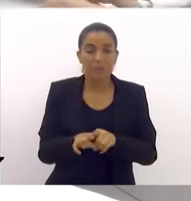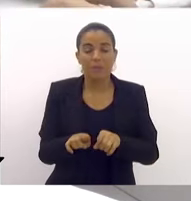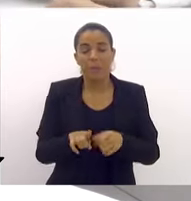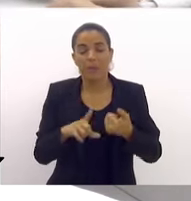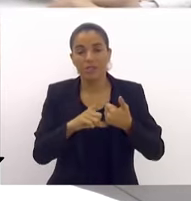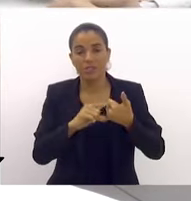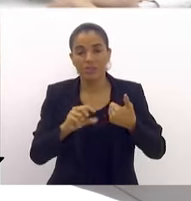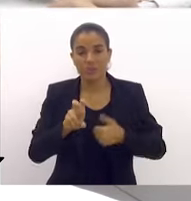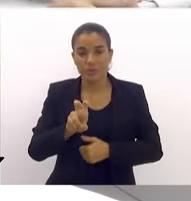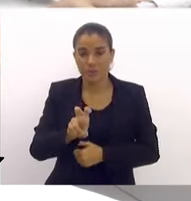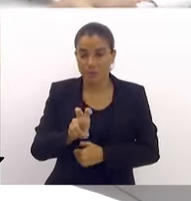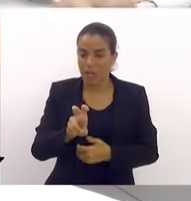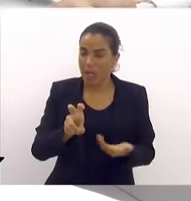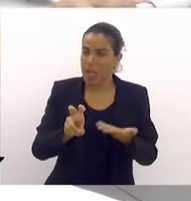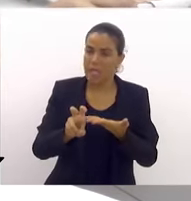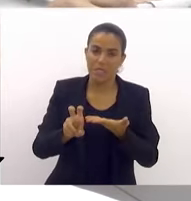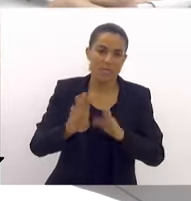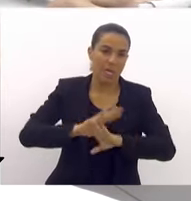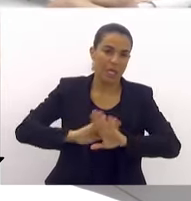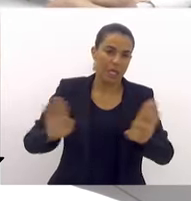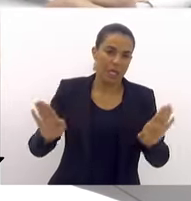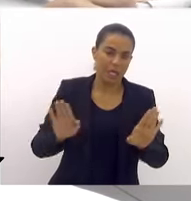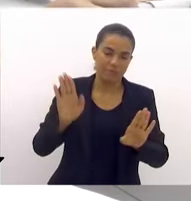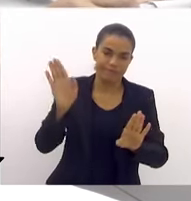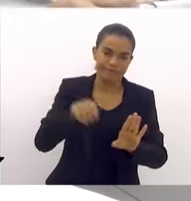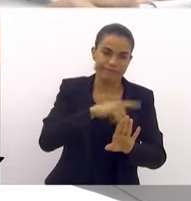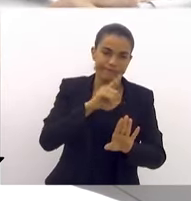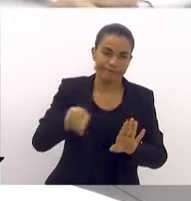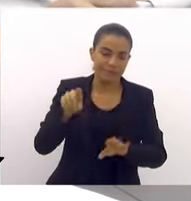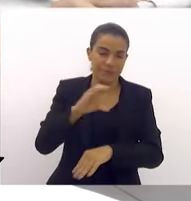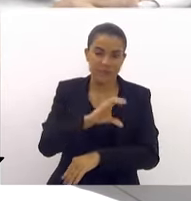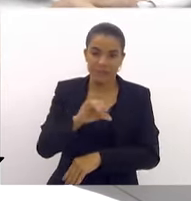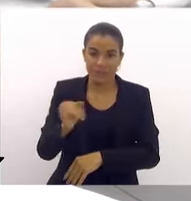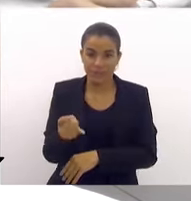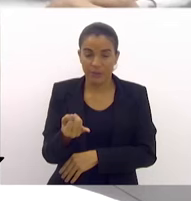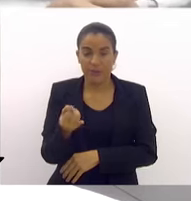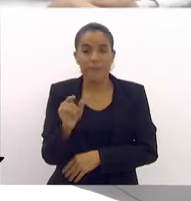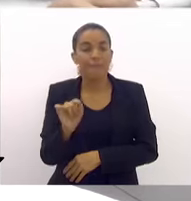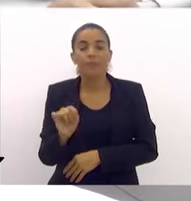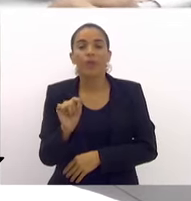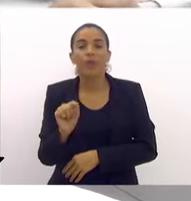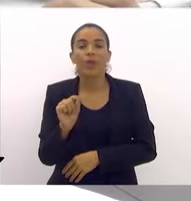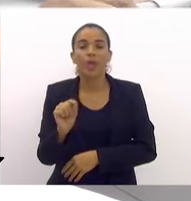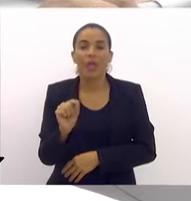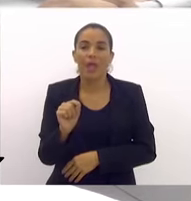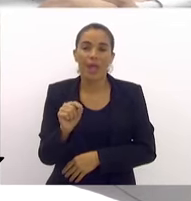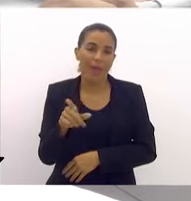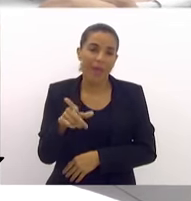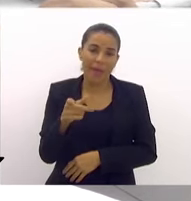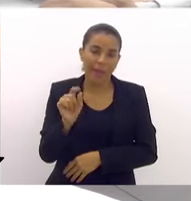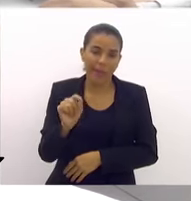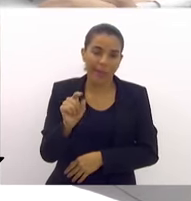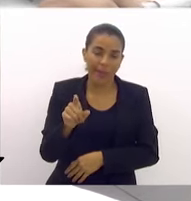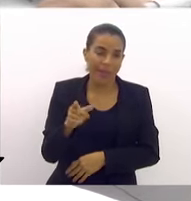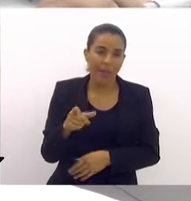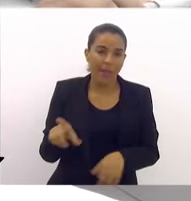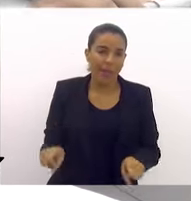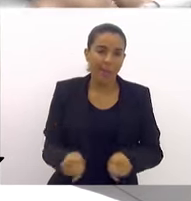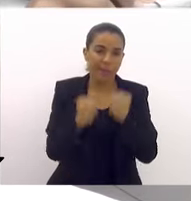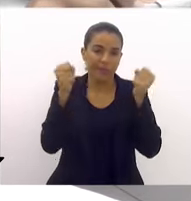5º? Ah, esse que acaba com a CCJ. O artigo 5º é o chamado autossuicídio